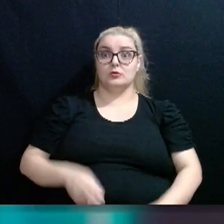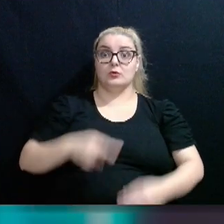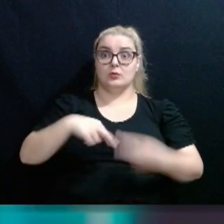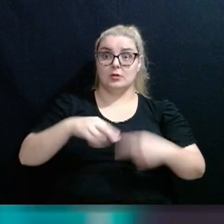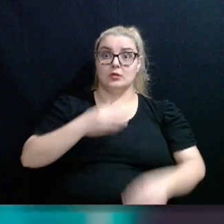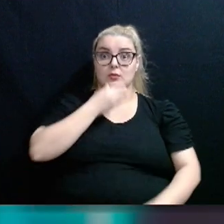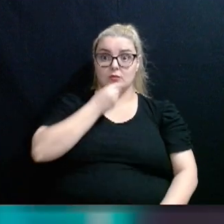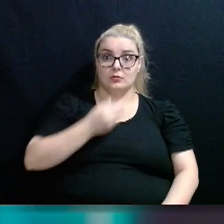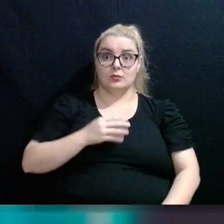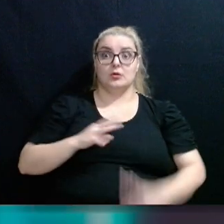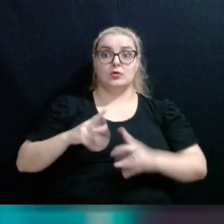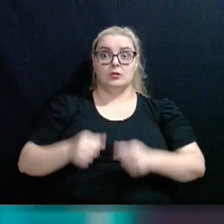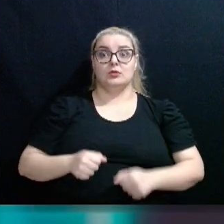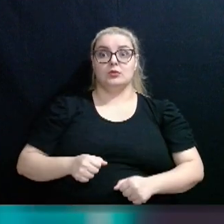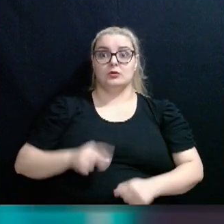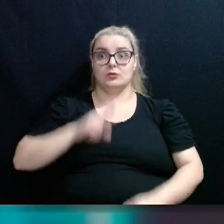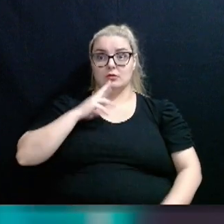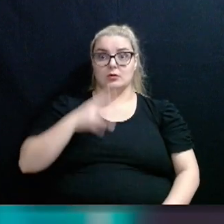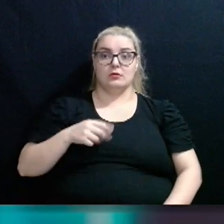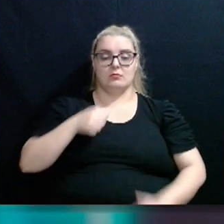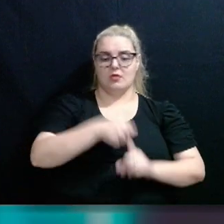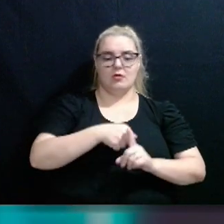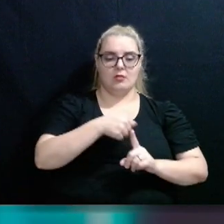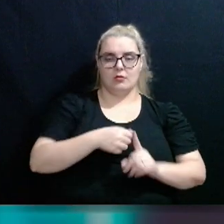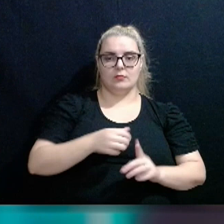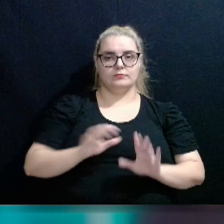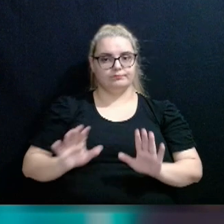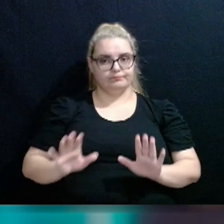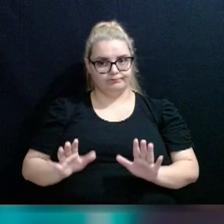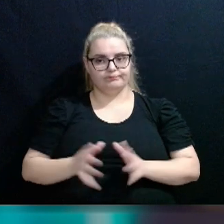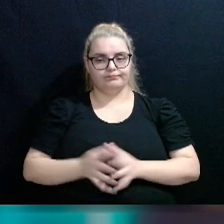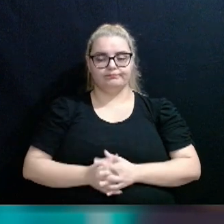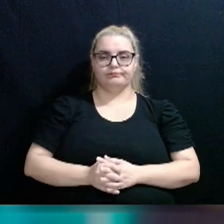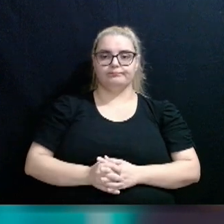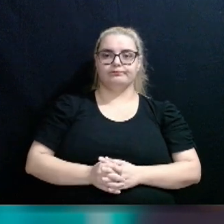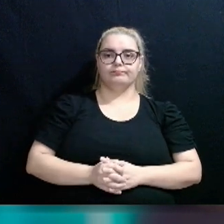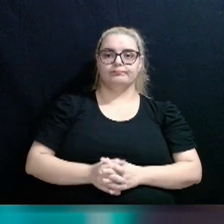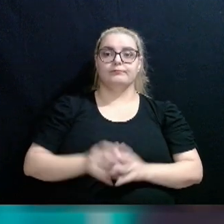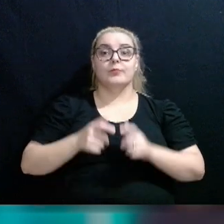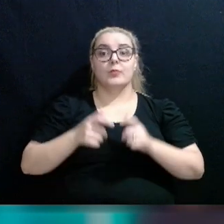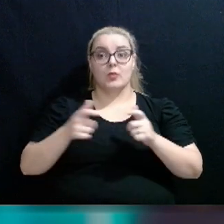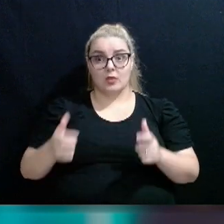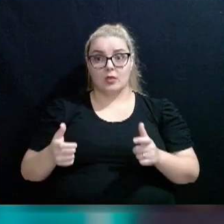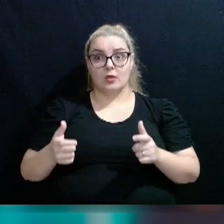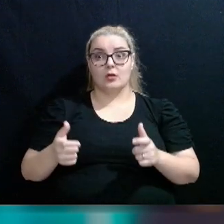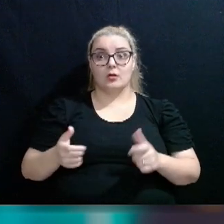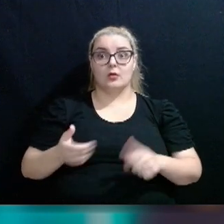na base da violência. A maioria deles